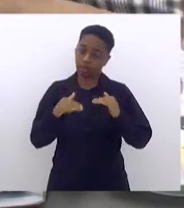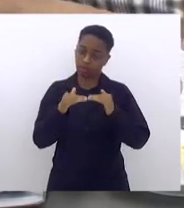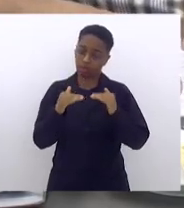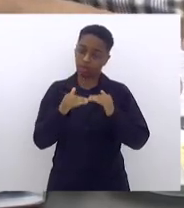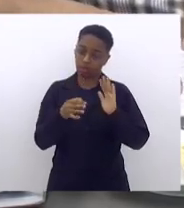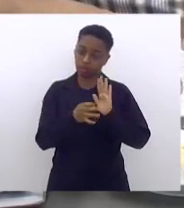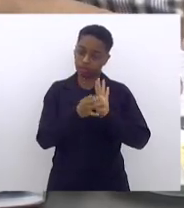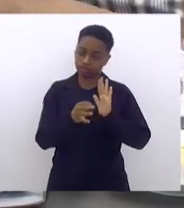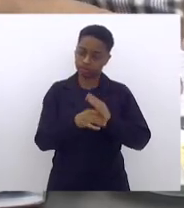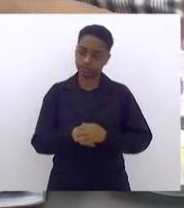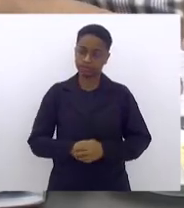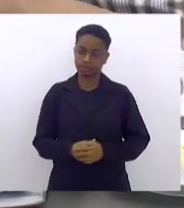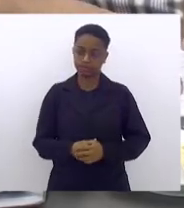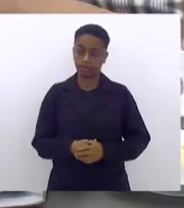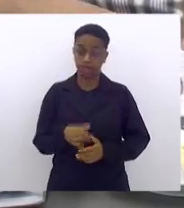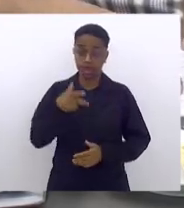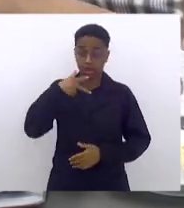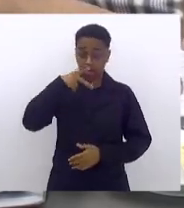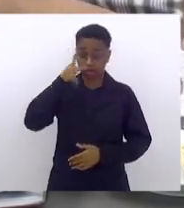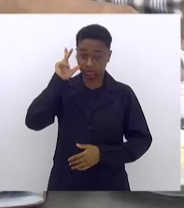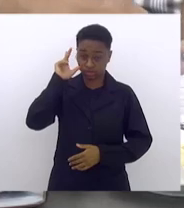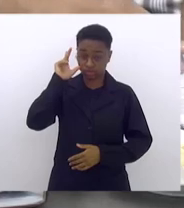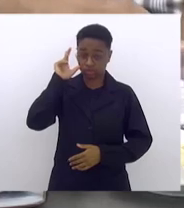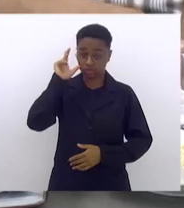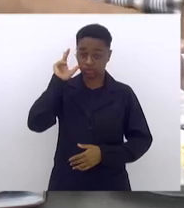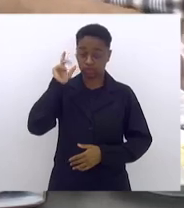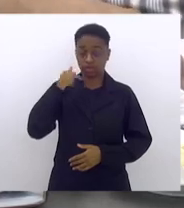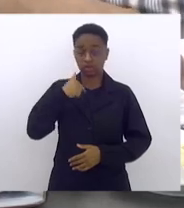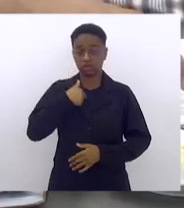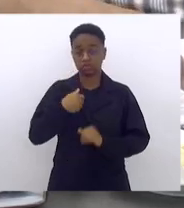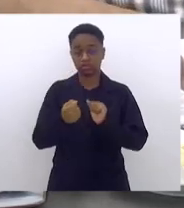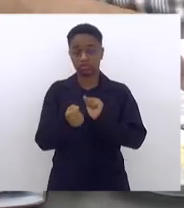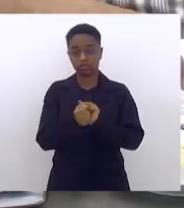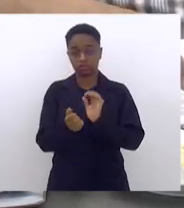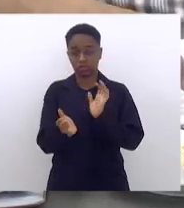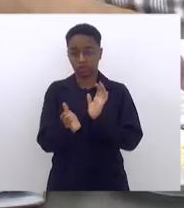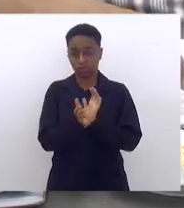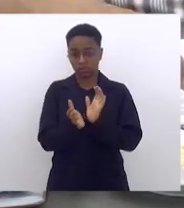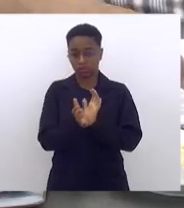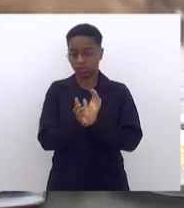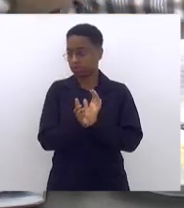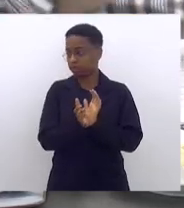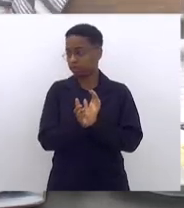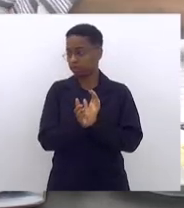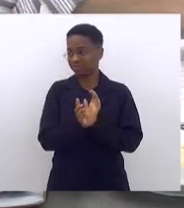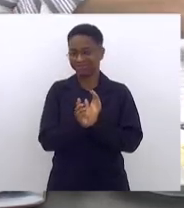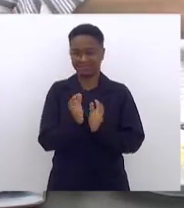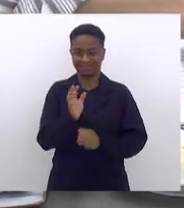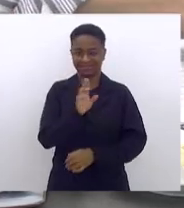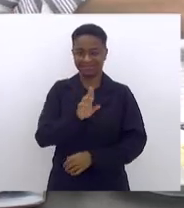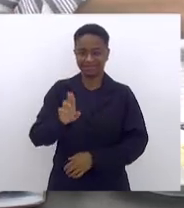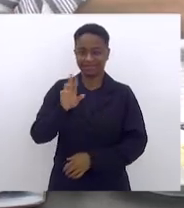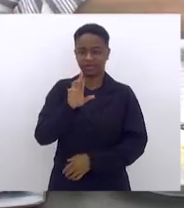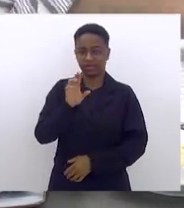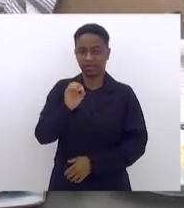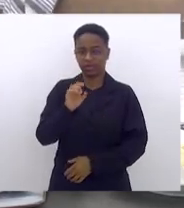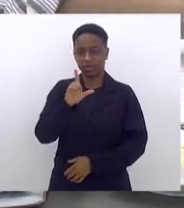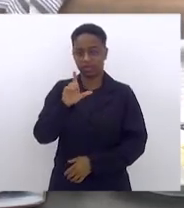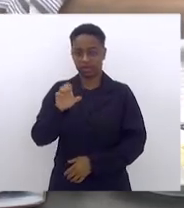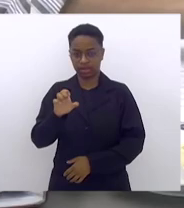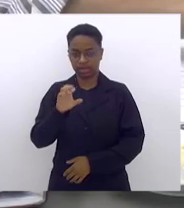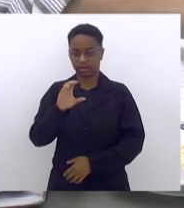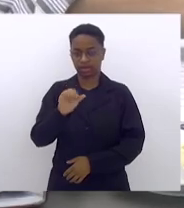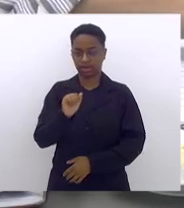parecer. Anteontem, eu estava com um grupo chamado Rolé Carioca fazendo o cumpra-se da